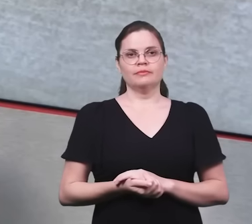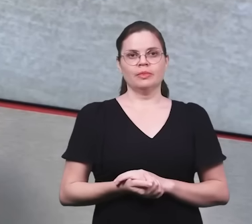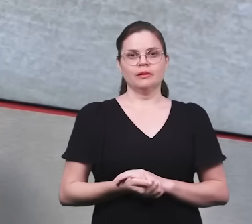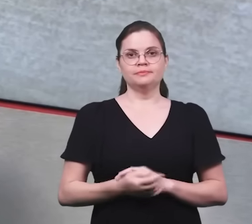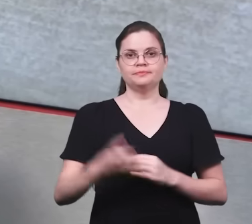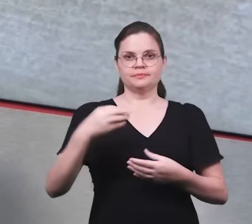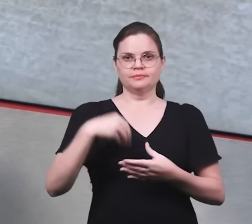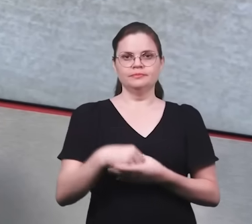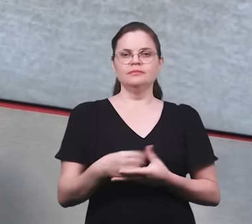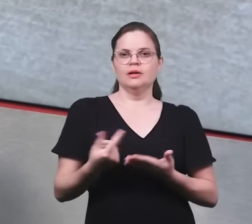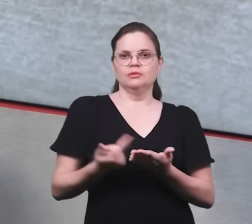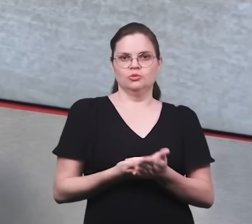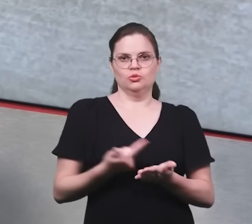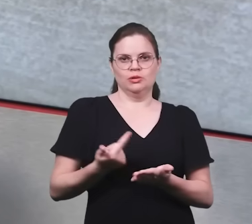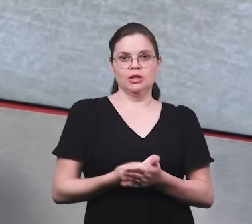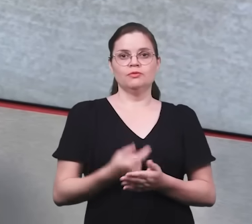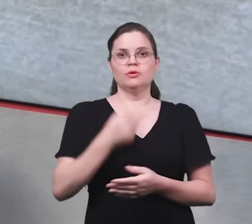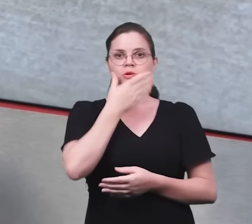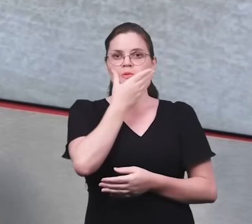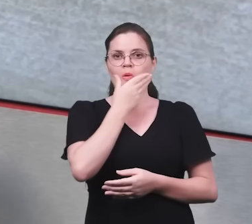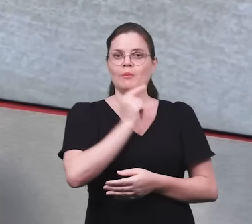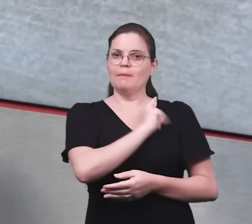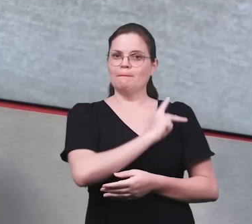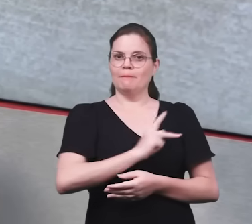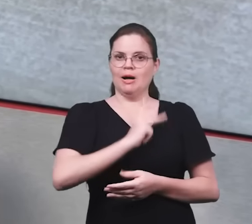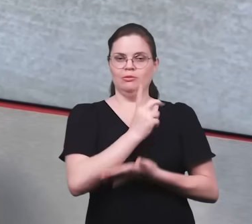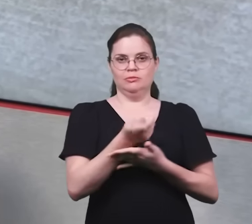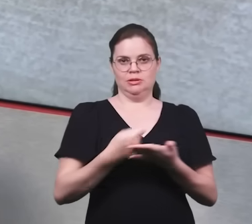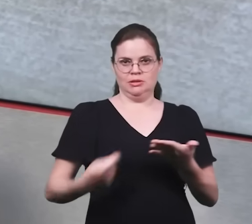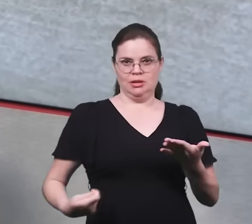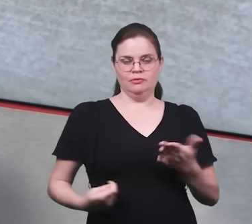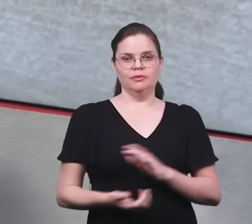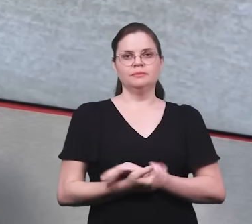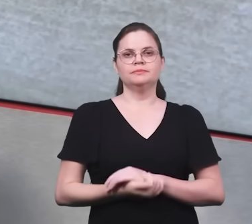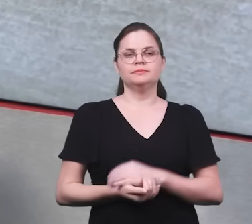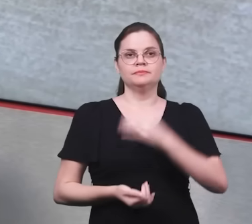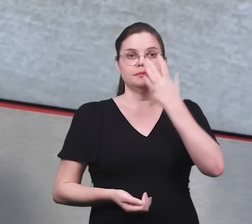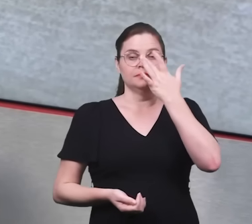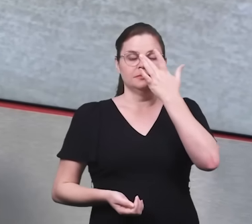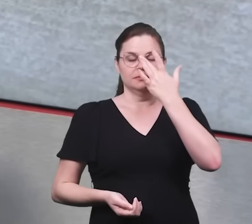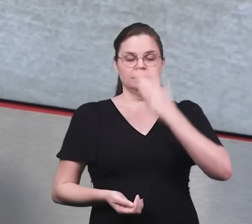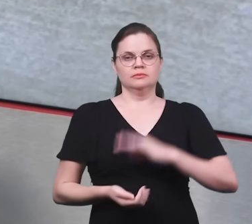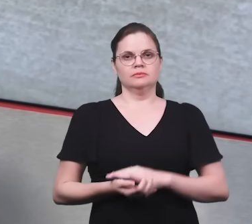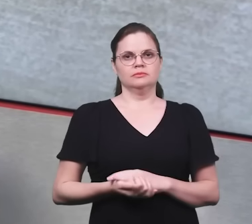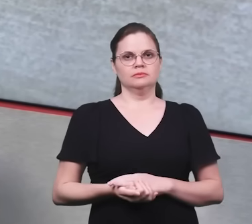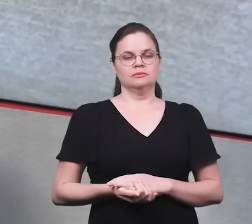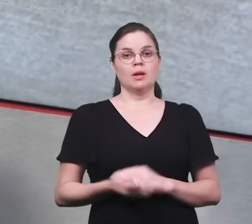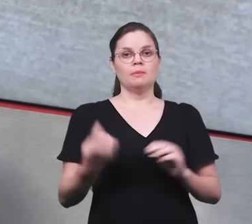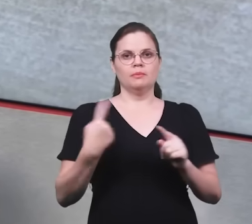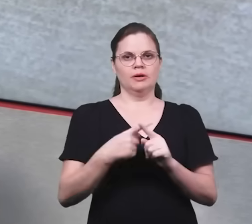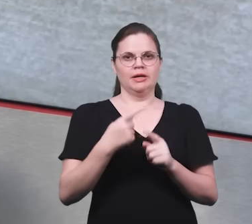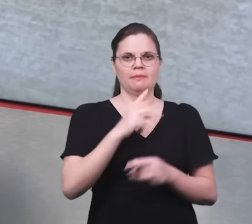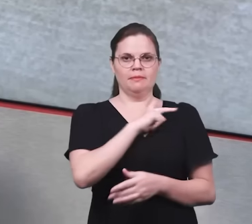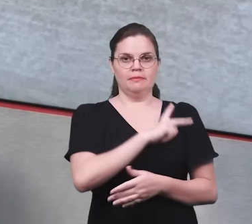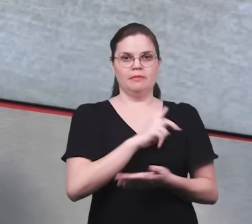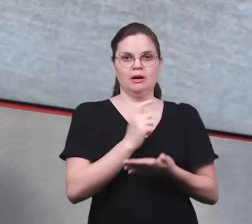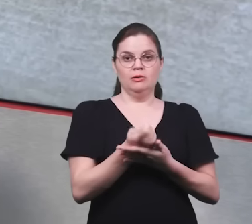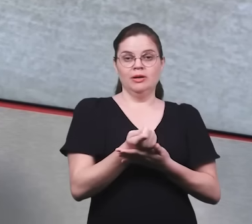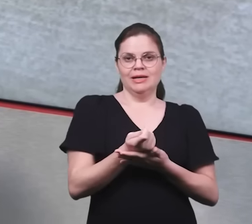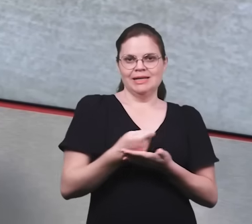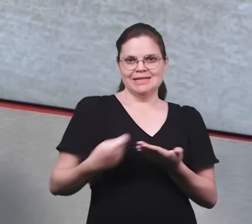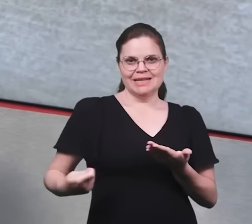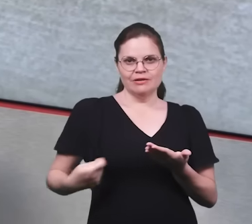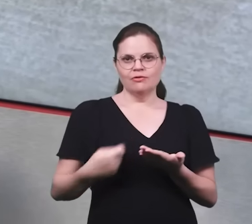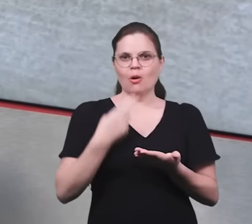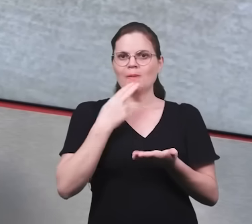está numa das cartas que o apóstolo Paulo escreveu. Ele escreveu uma carta ali aos Efésios, ou seja, a igreja